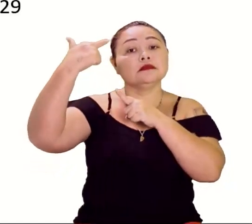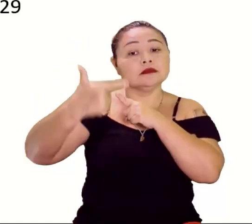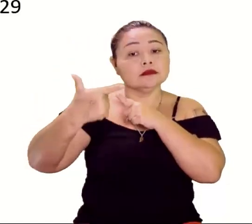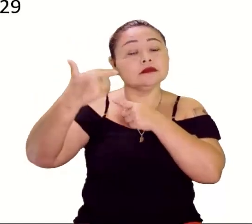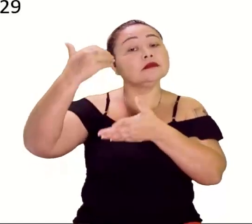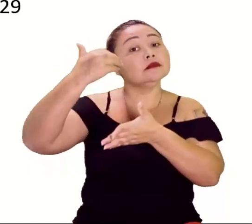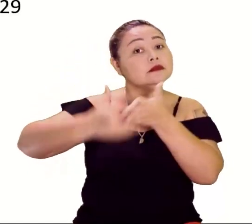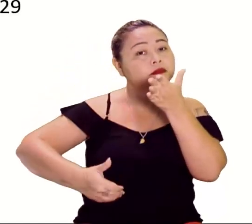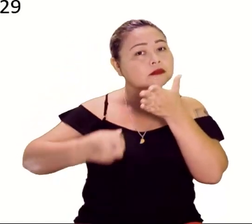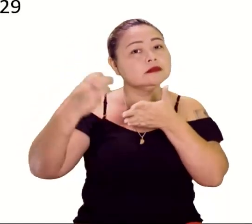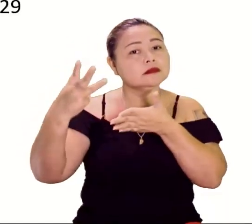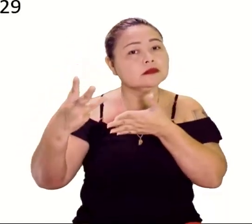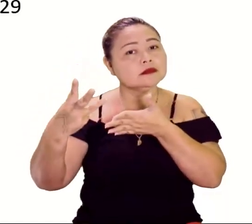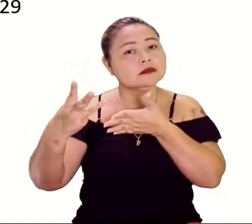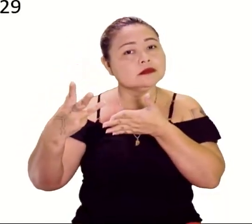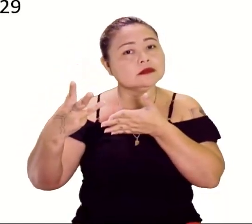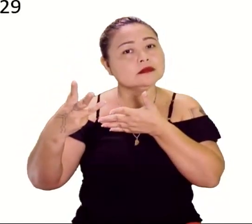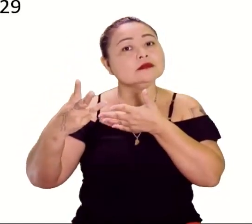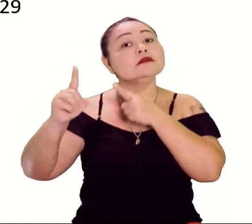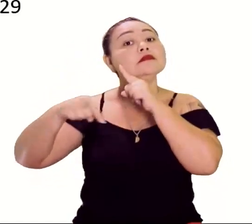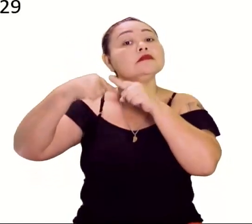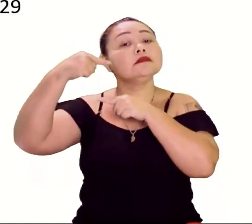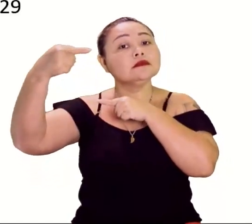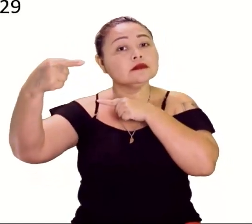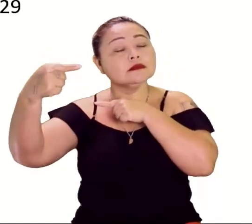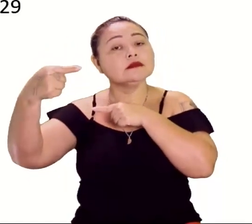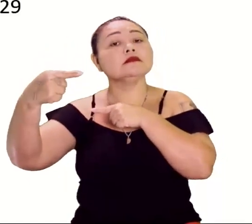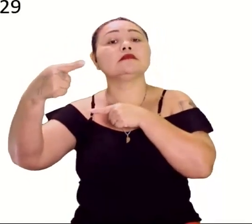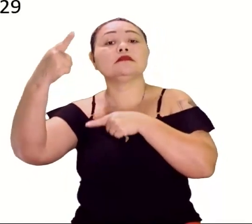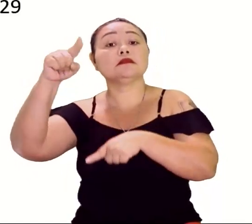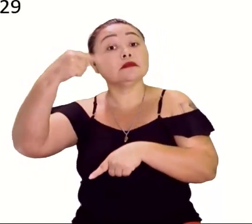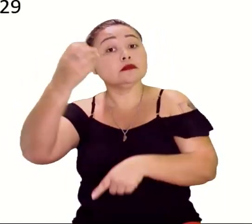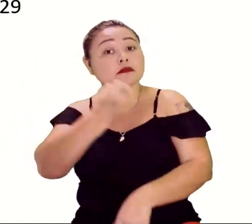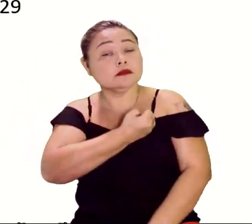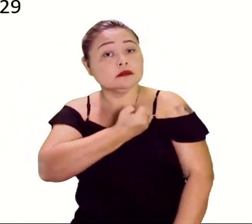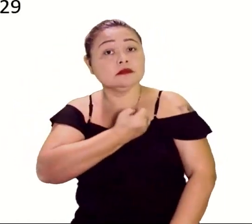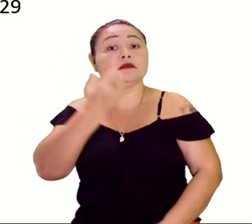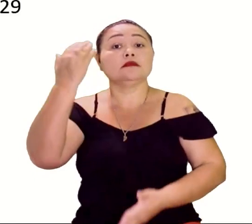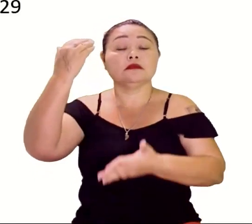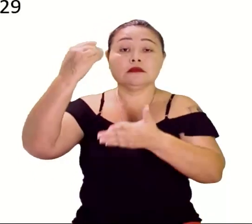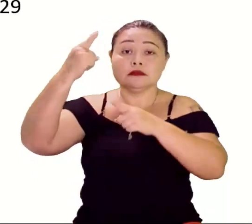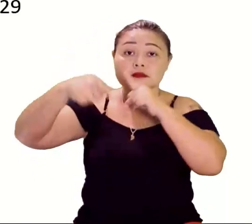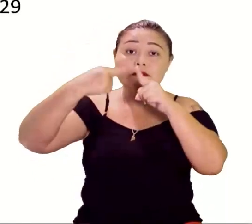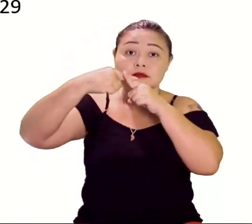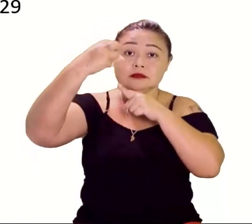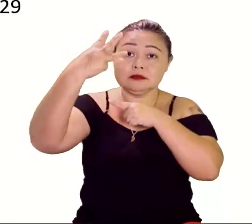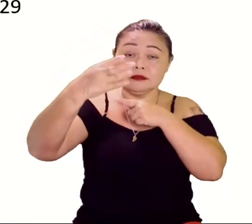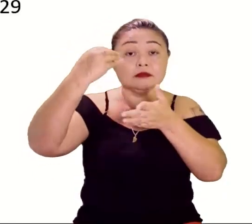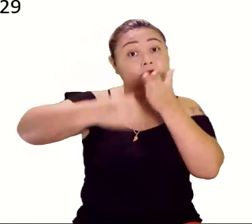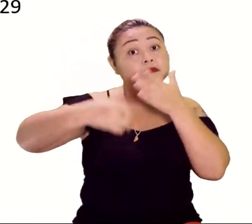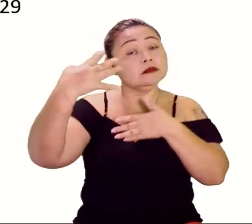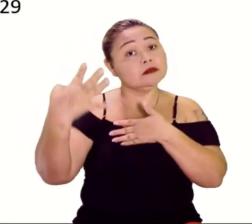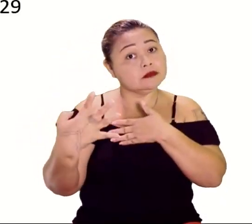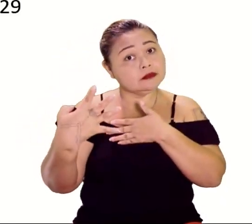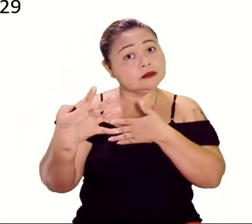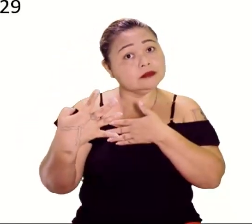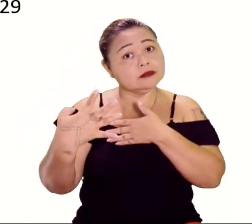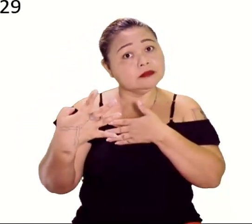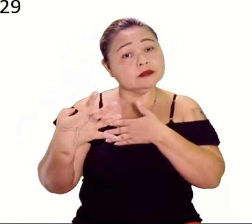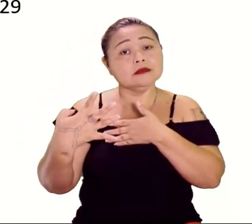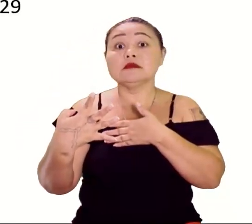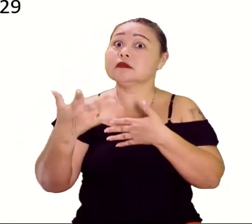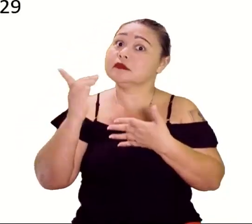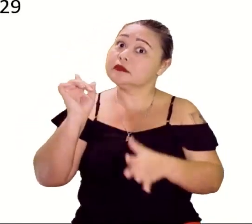por 2 e tirou 3. Depois, pegou o outro número, multiplicou por 3, tirou 4. Ah, não, mas